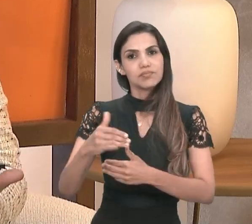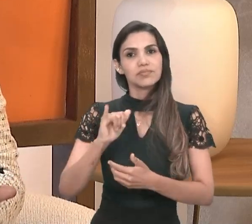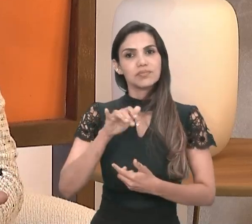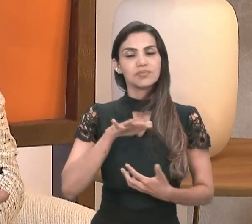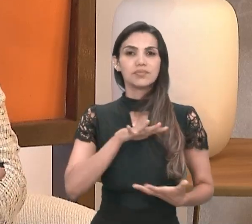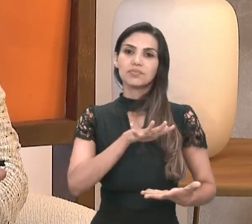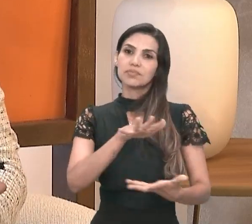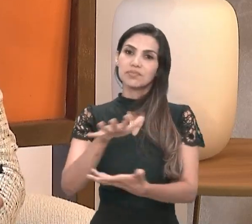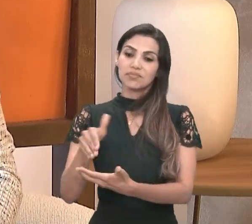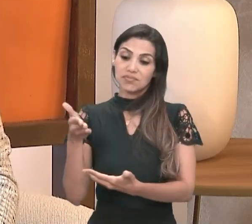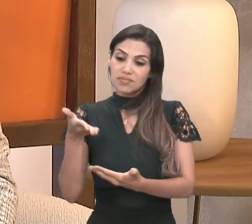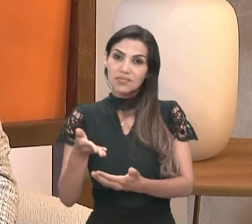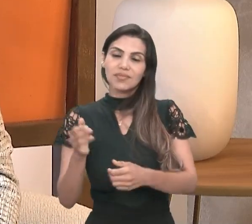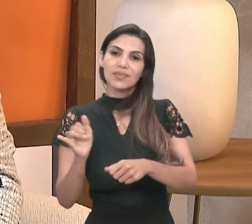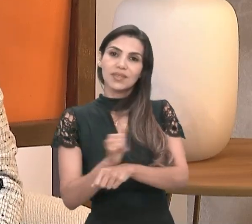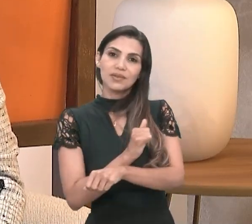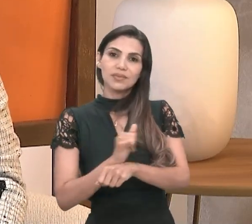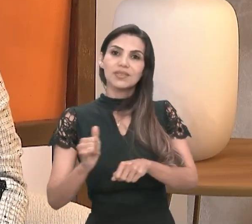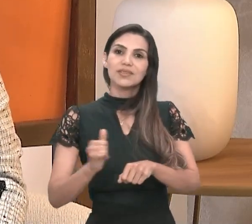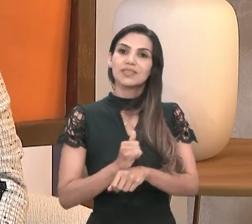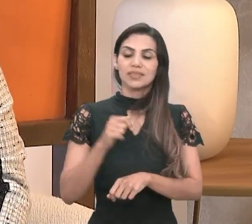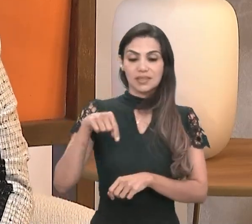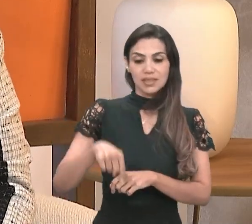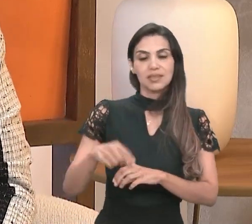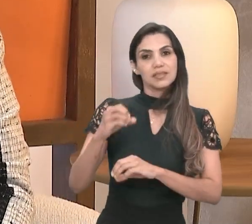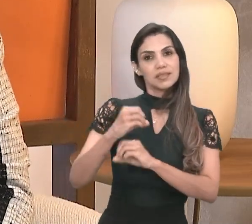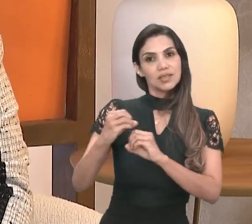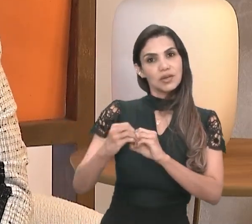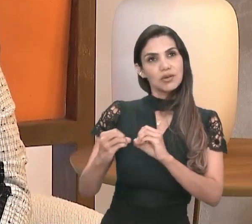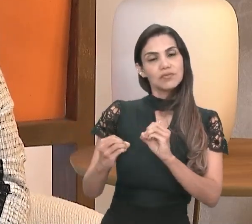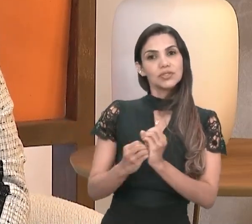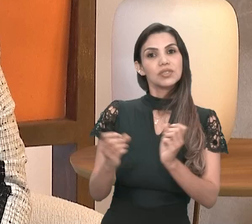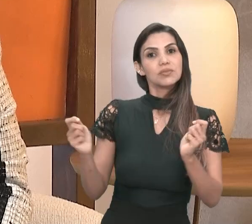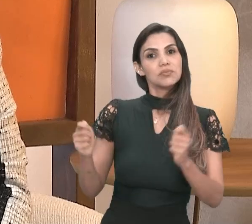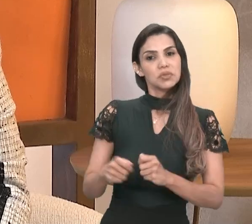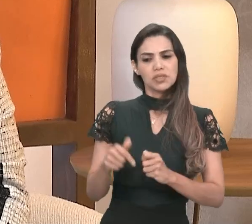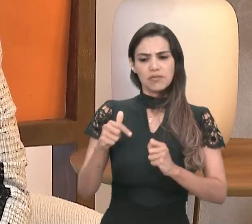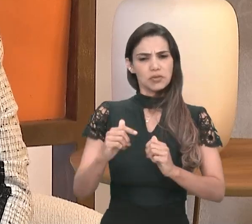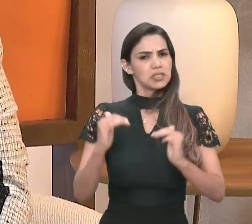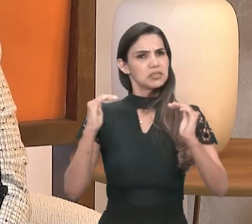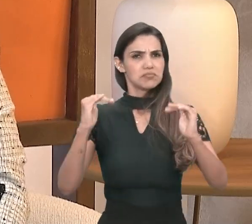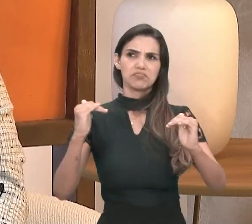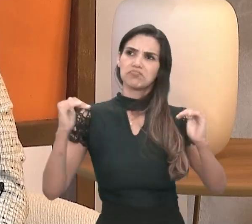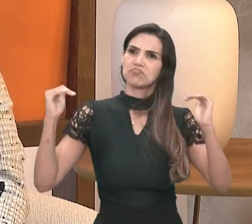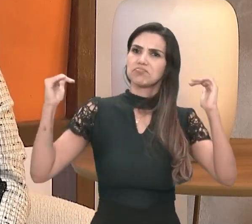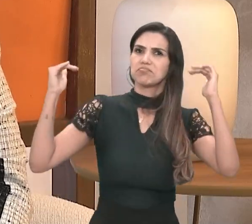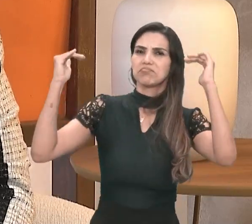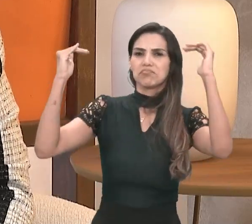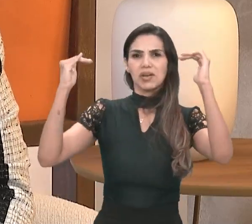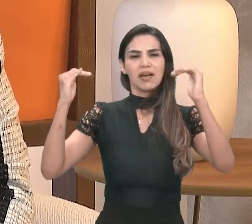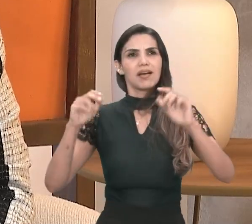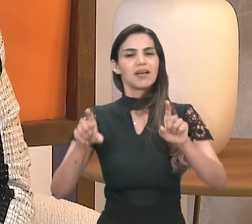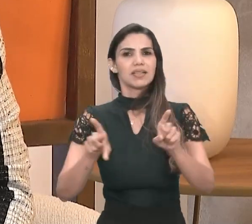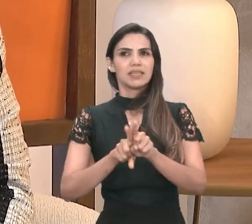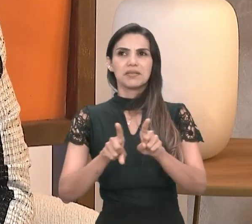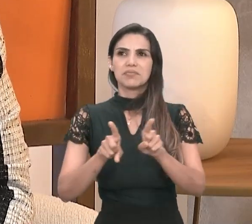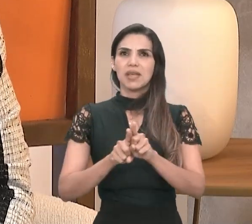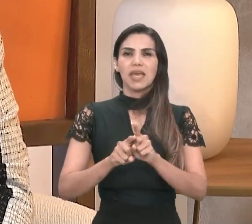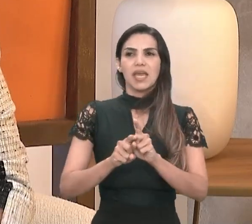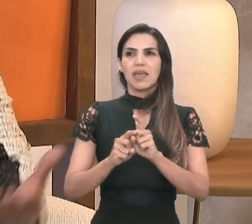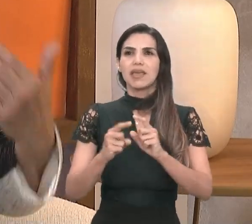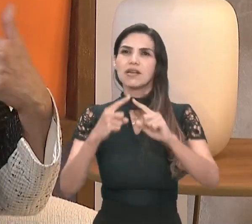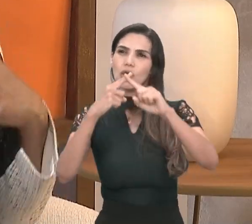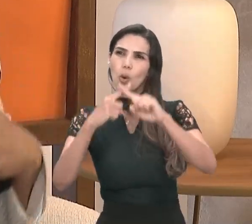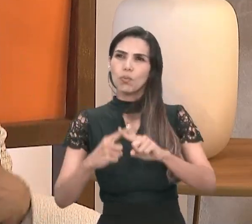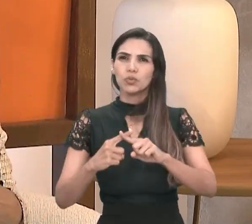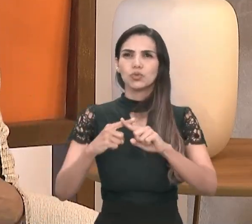uma ferramenta de tornar nossa instituição uma instituição de excelência, competitiva globalmente,